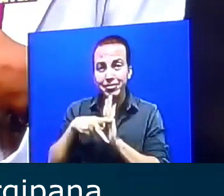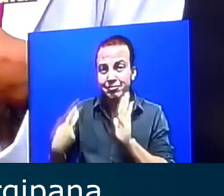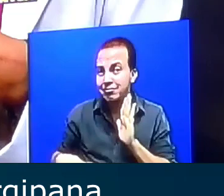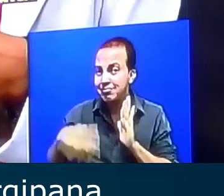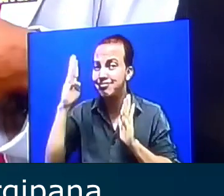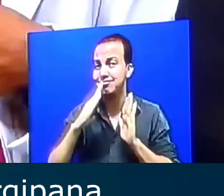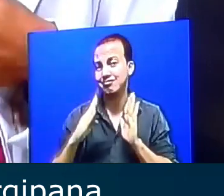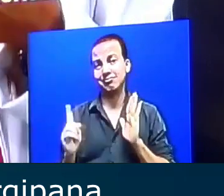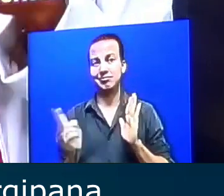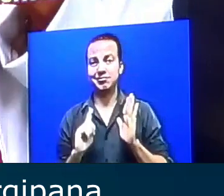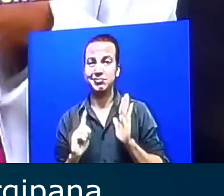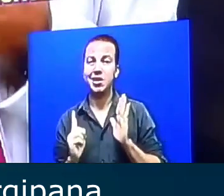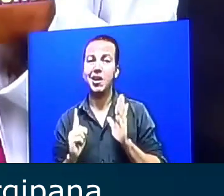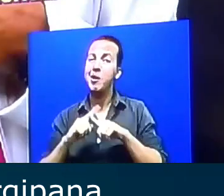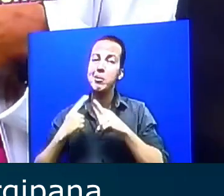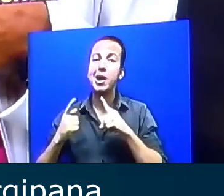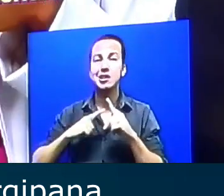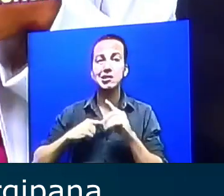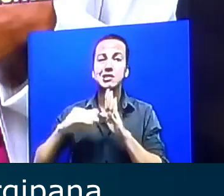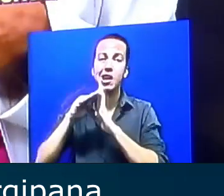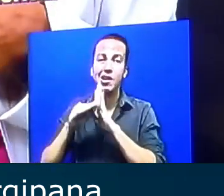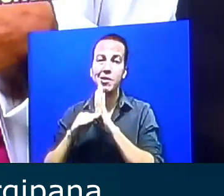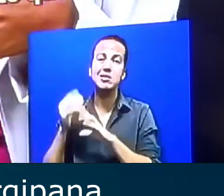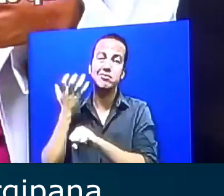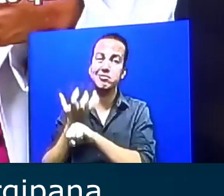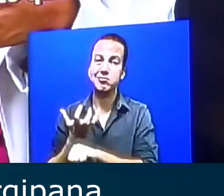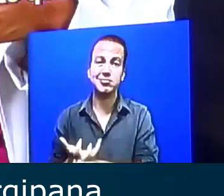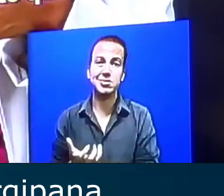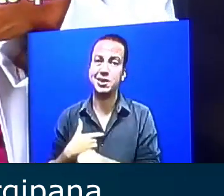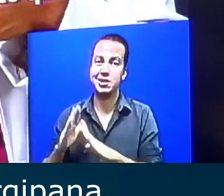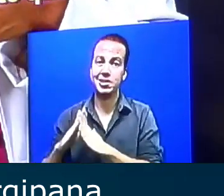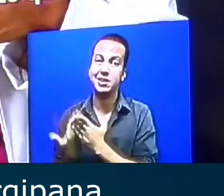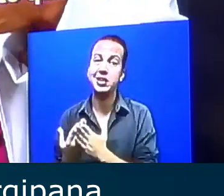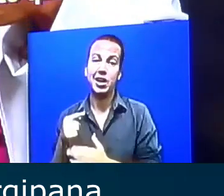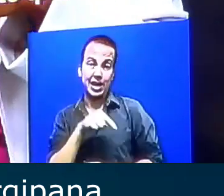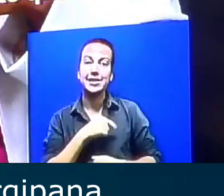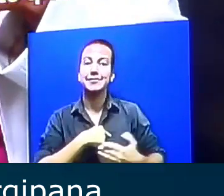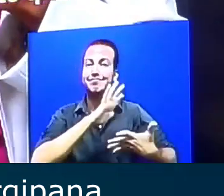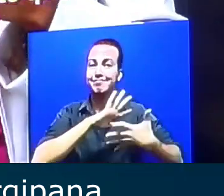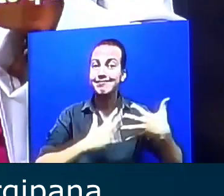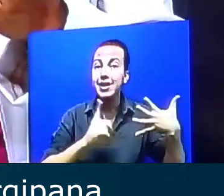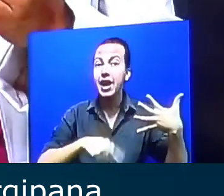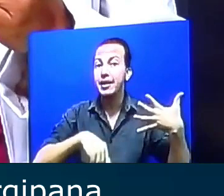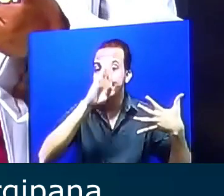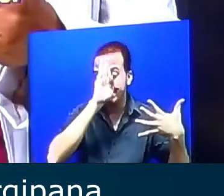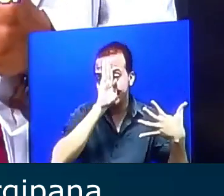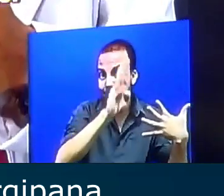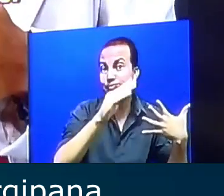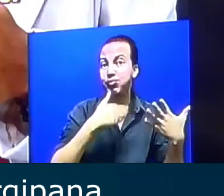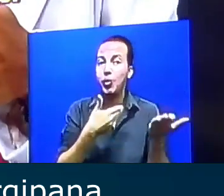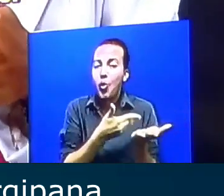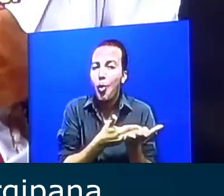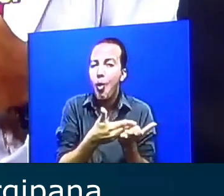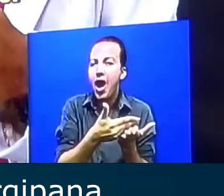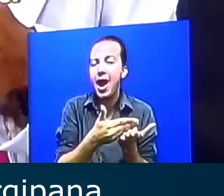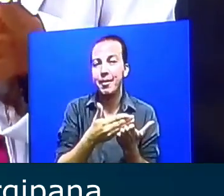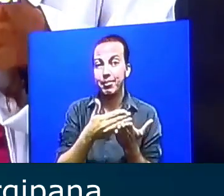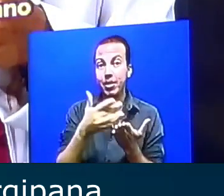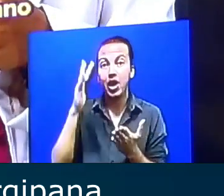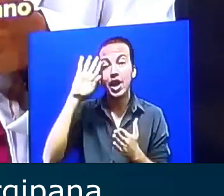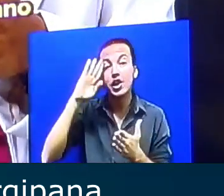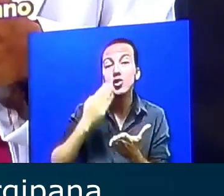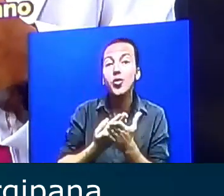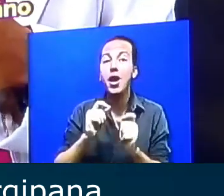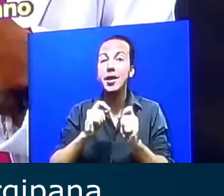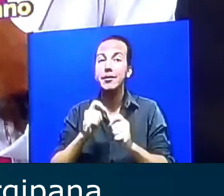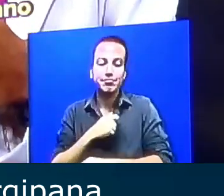dentro da grade curricular. Então, ter Libras seria fundamental para que, de início já, acredito que a partir do fundamental menor, a